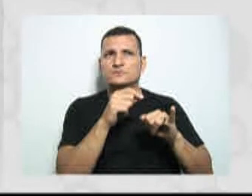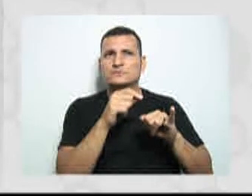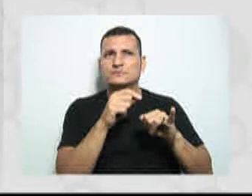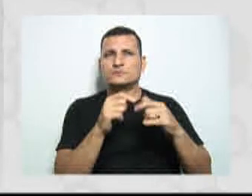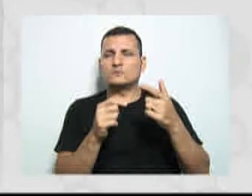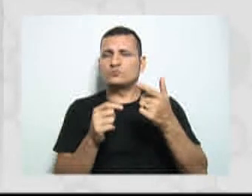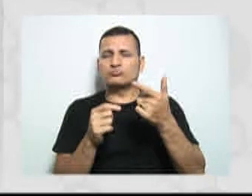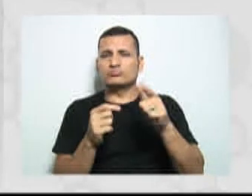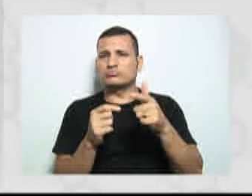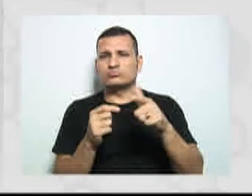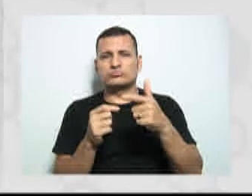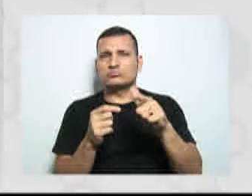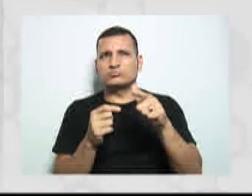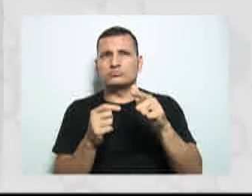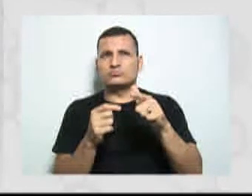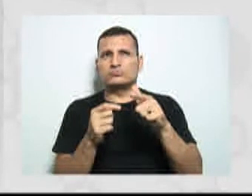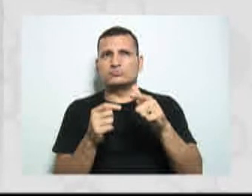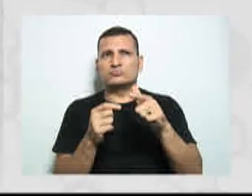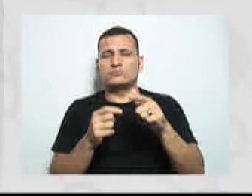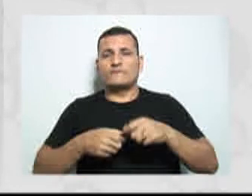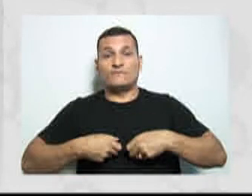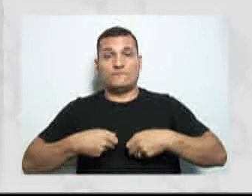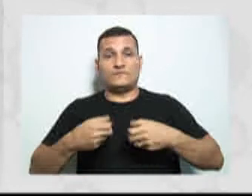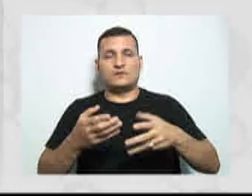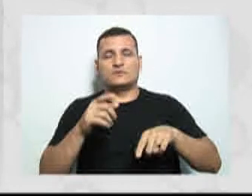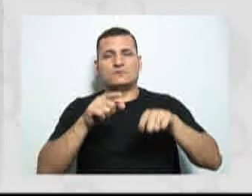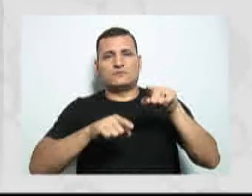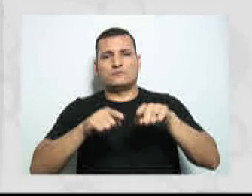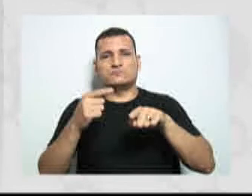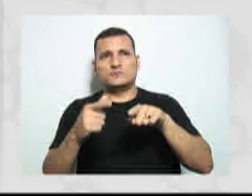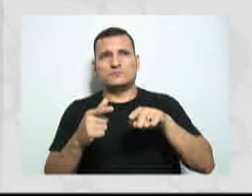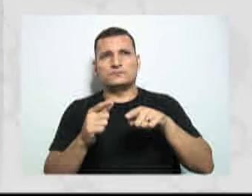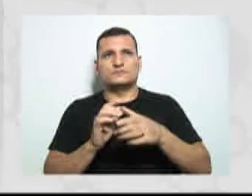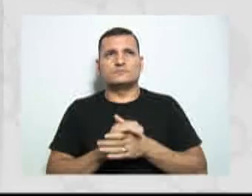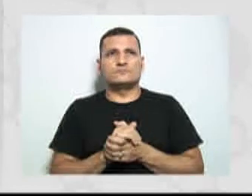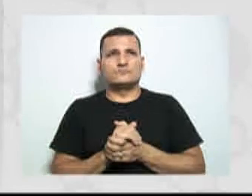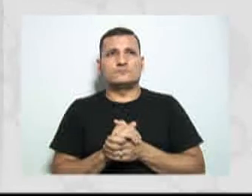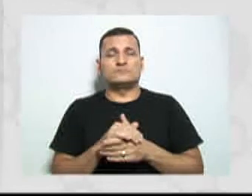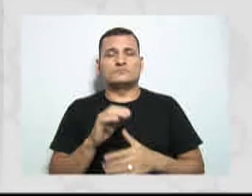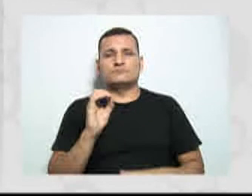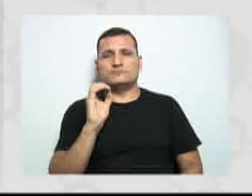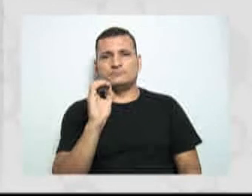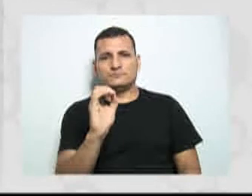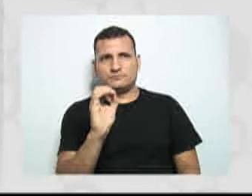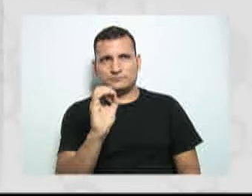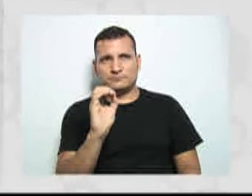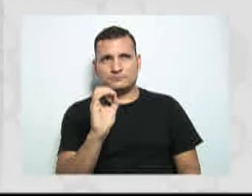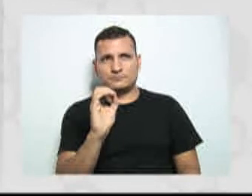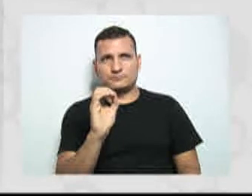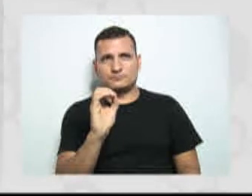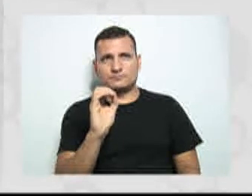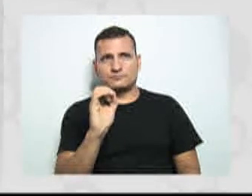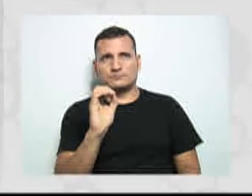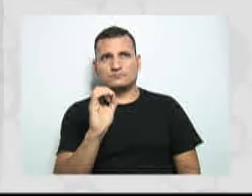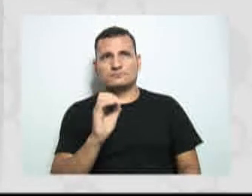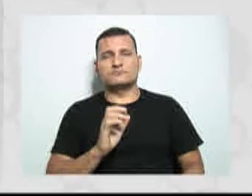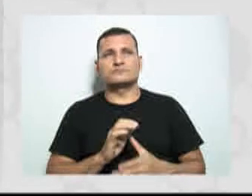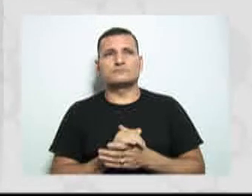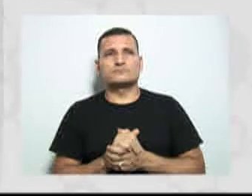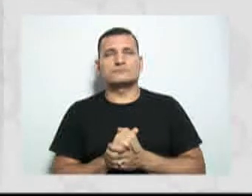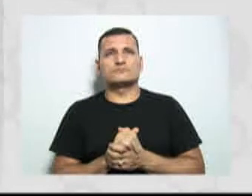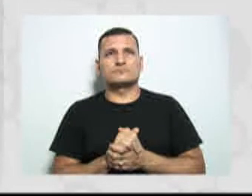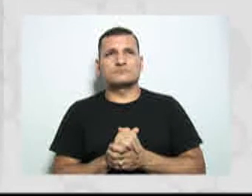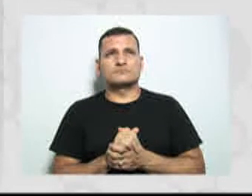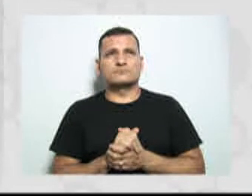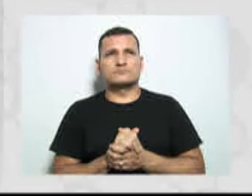não foram informadas despesas variáveis. Logo será zero. por isso que nós não temos despesas